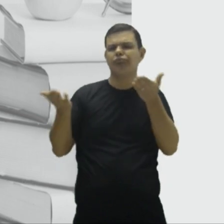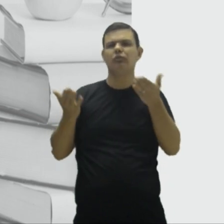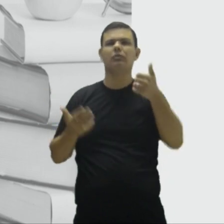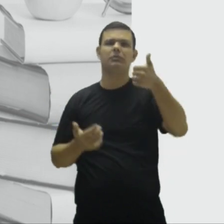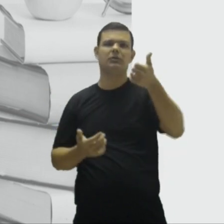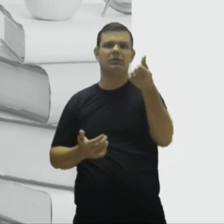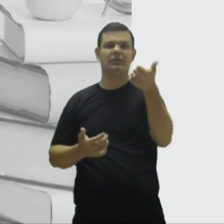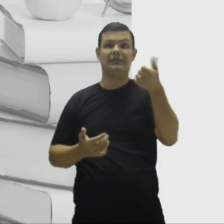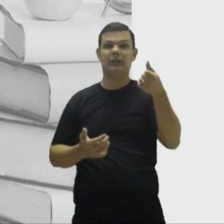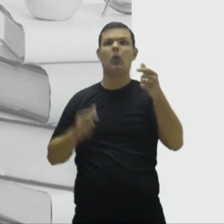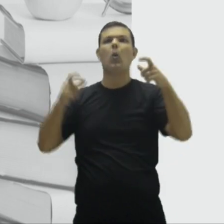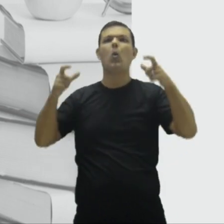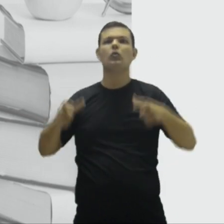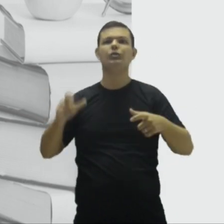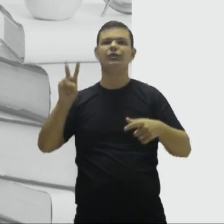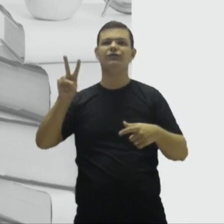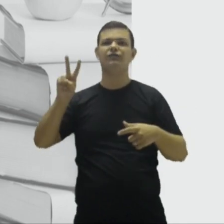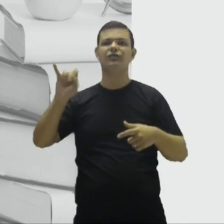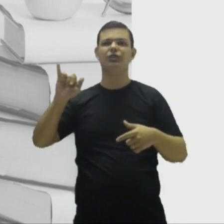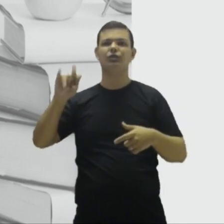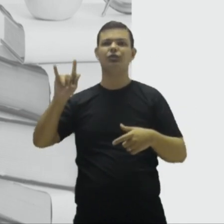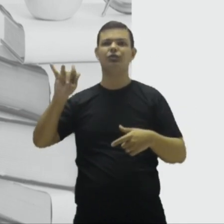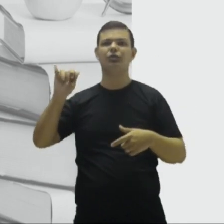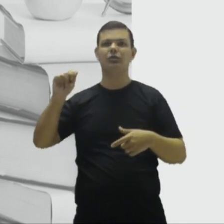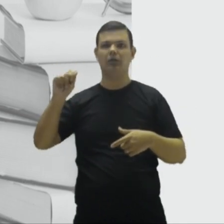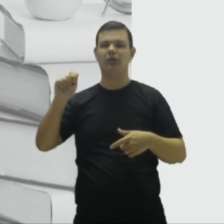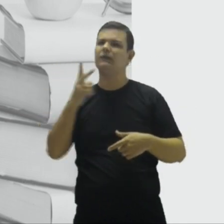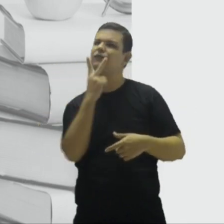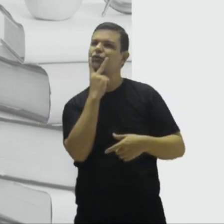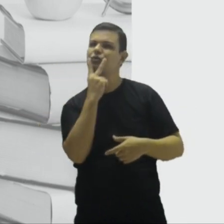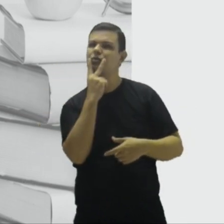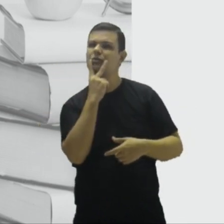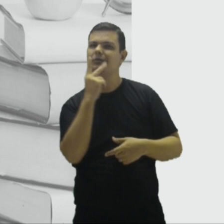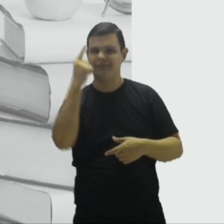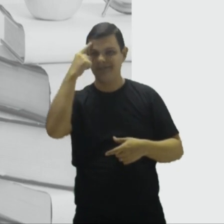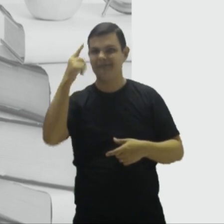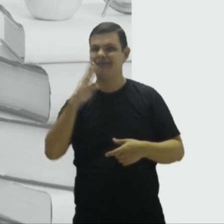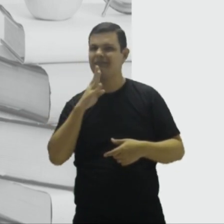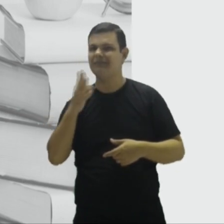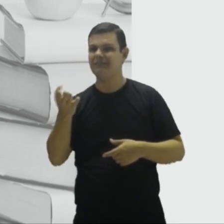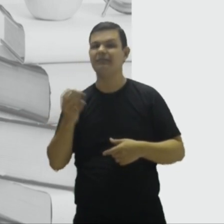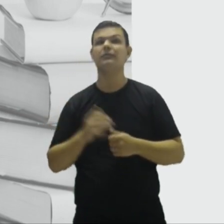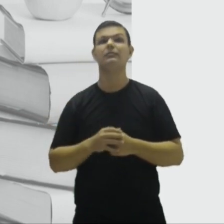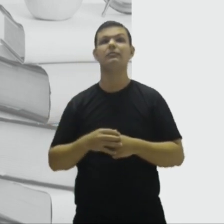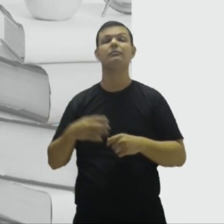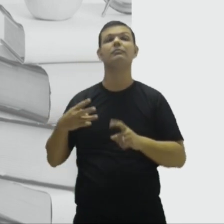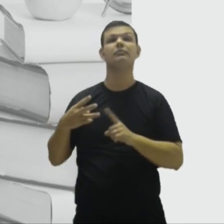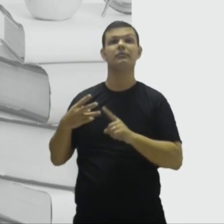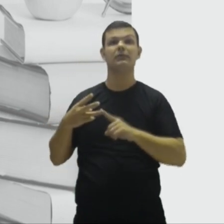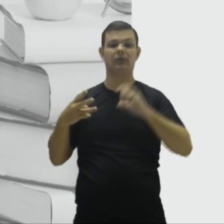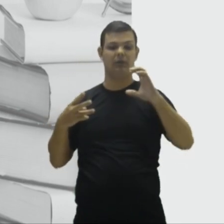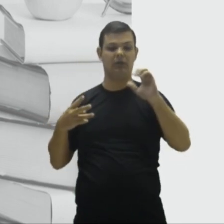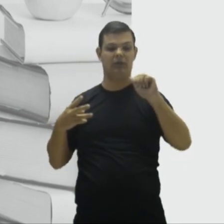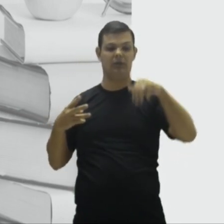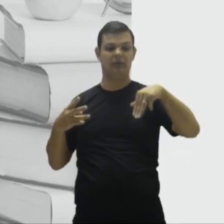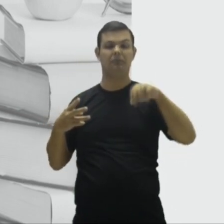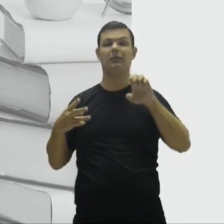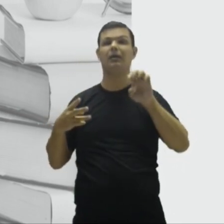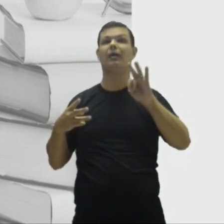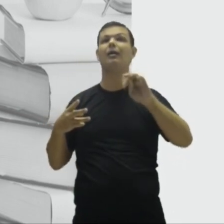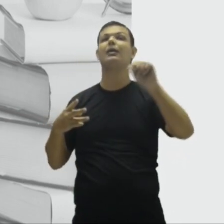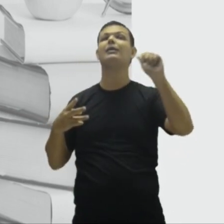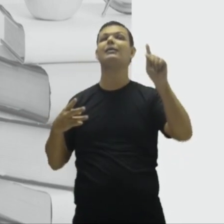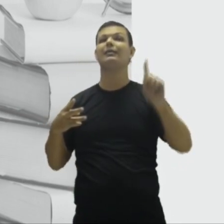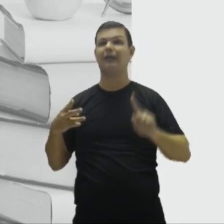de Belém, foi a vila de Vigia de Nazaré. Acredito que você deve conhecer o município de Vigia. Tivemos a vila de Cametá, que foi a